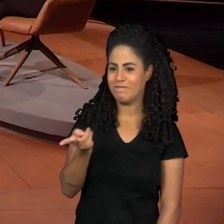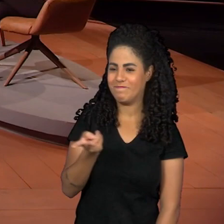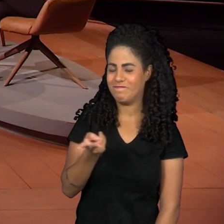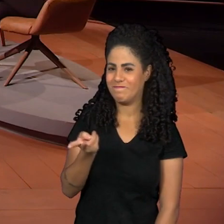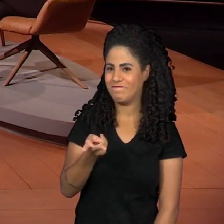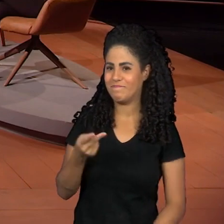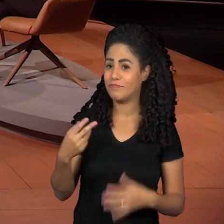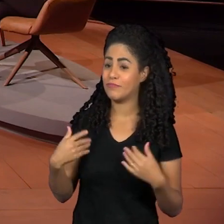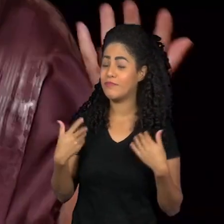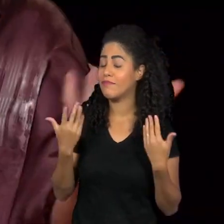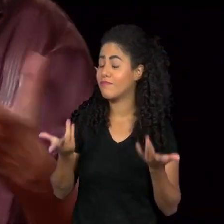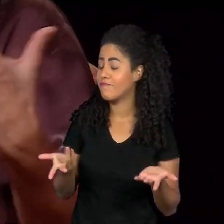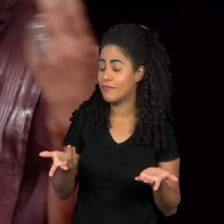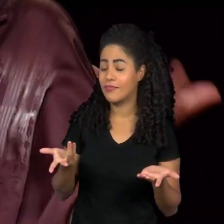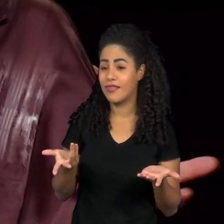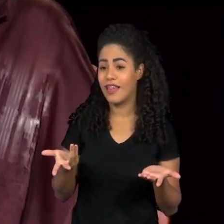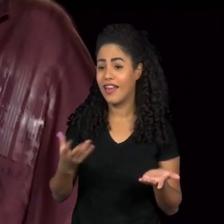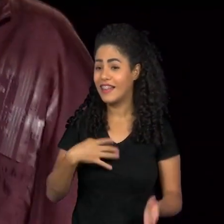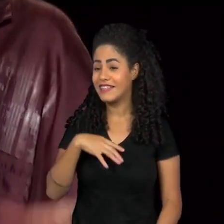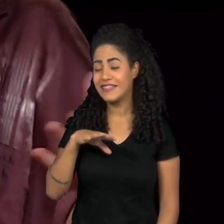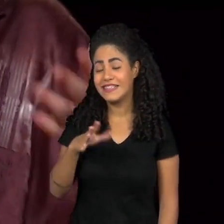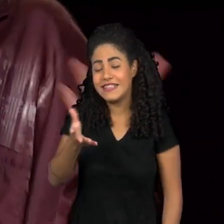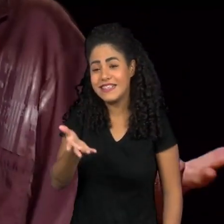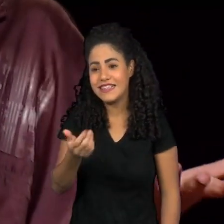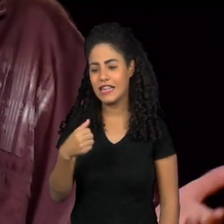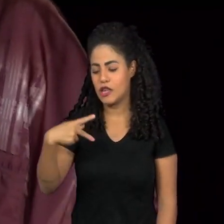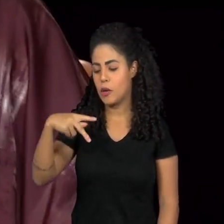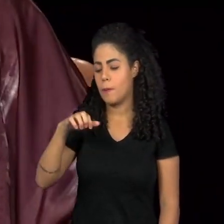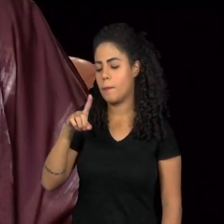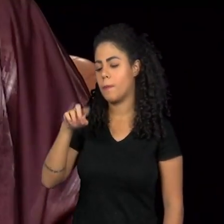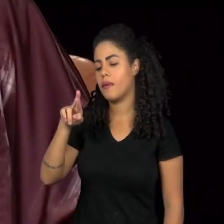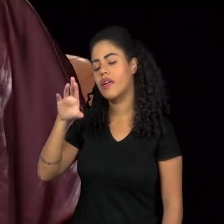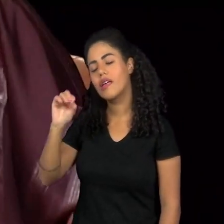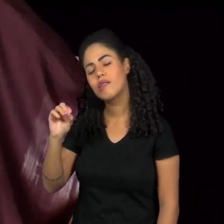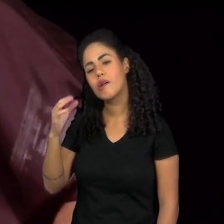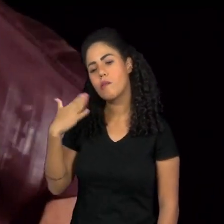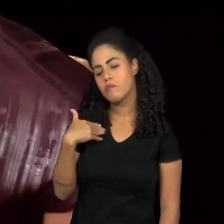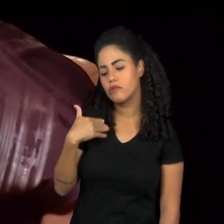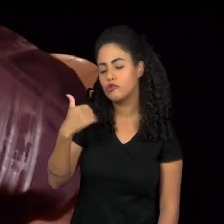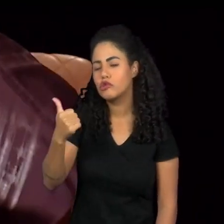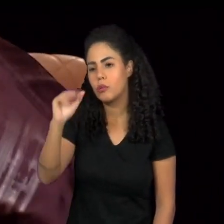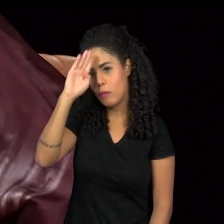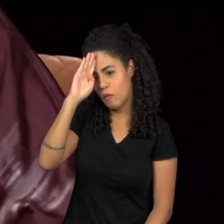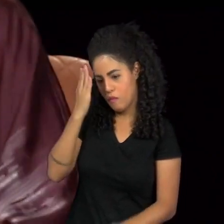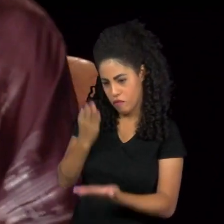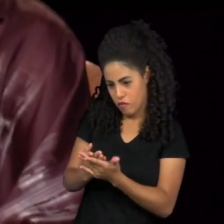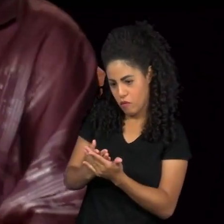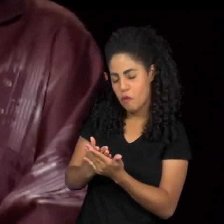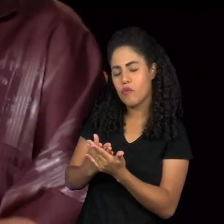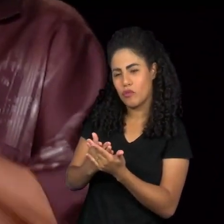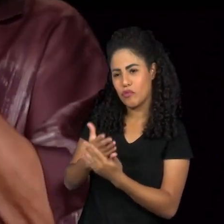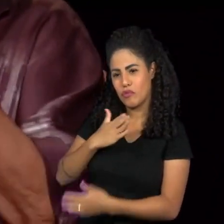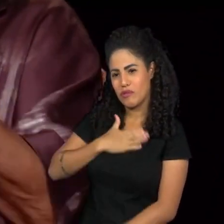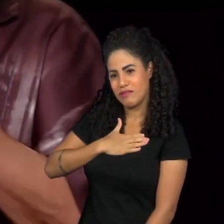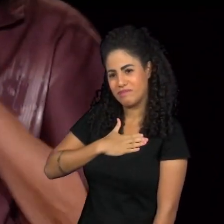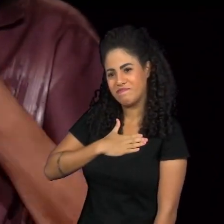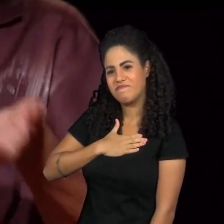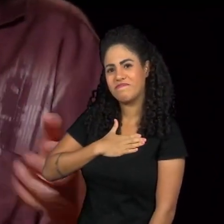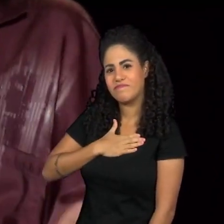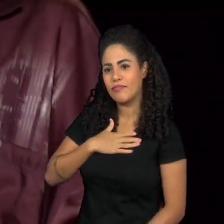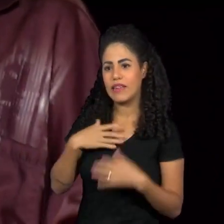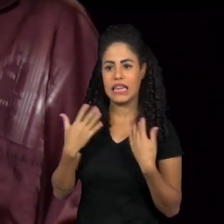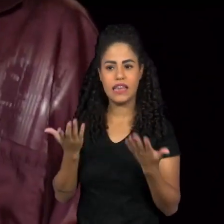Poxa, é isso, né? O Pedro me chamou, né? Pensou em mim, confiou. E